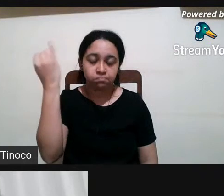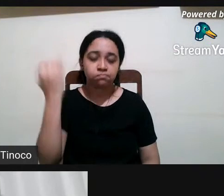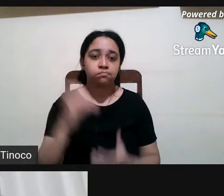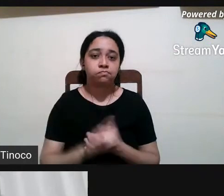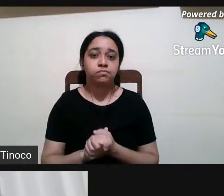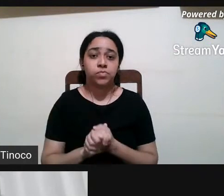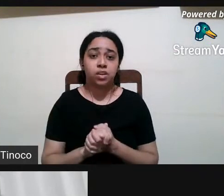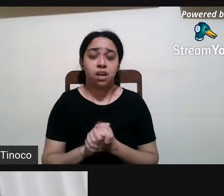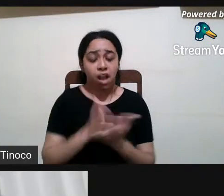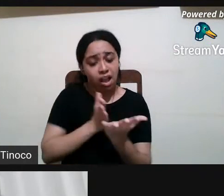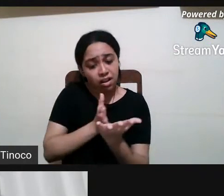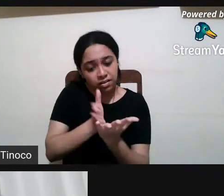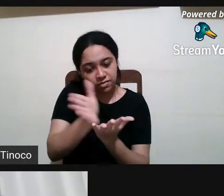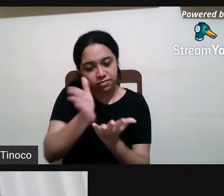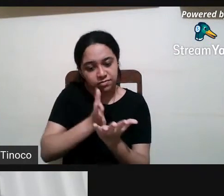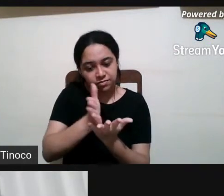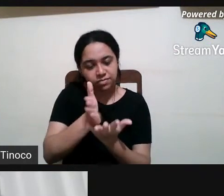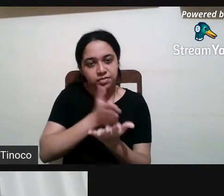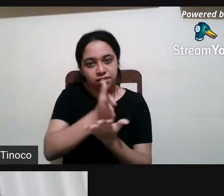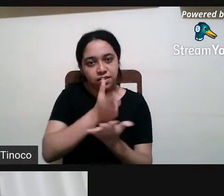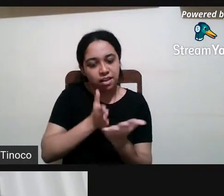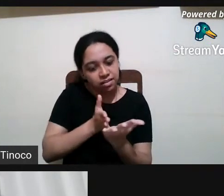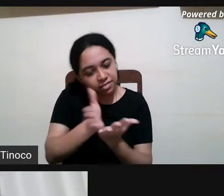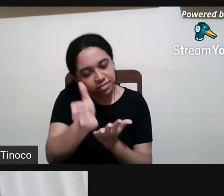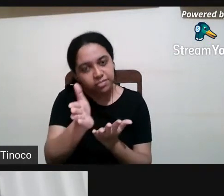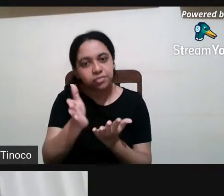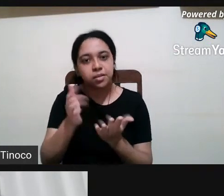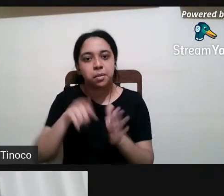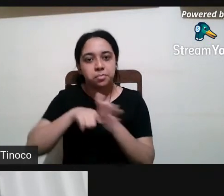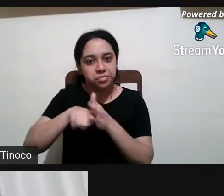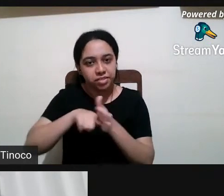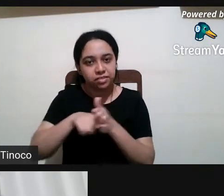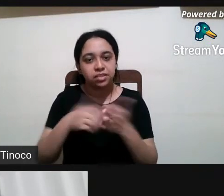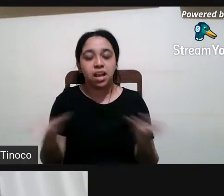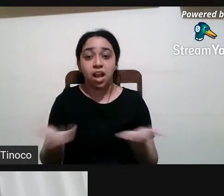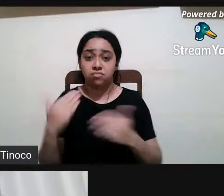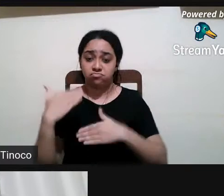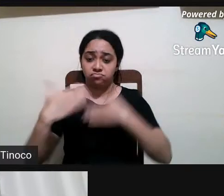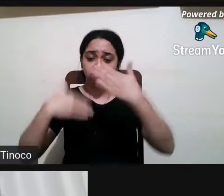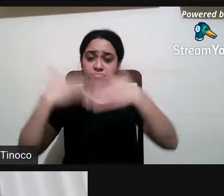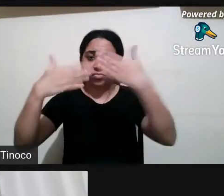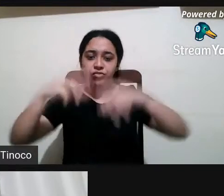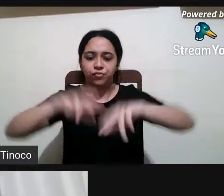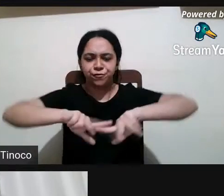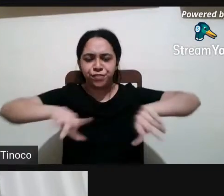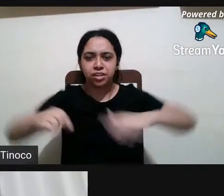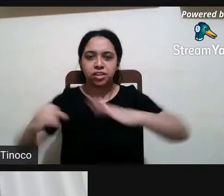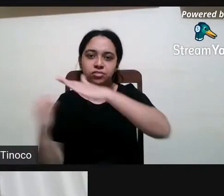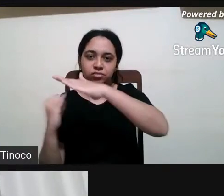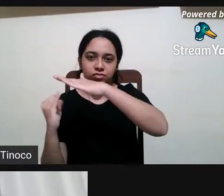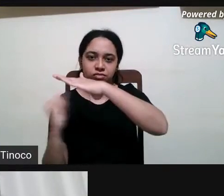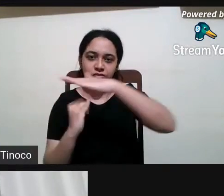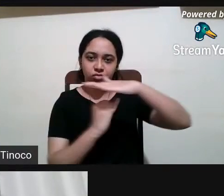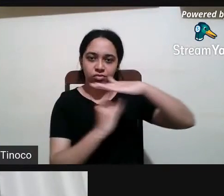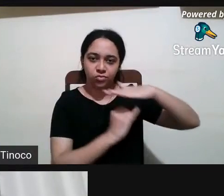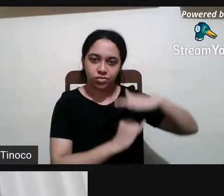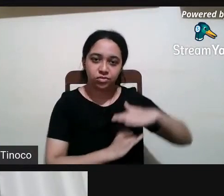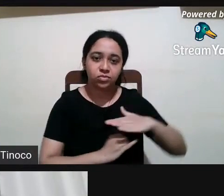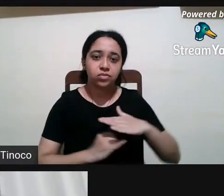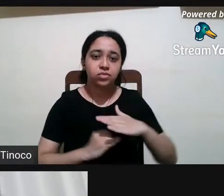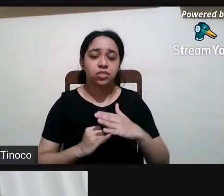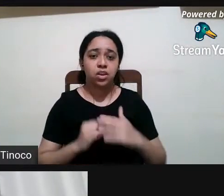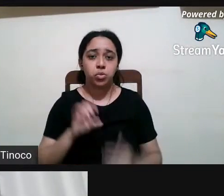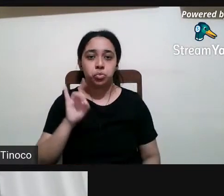de pesquisa que vem cada vez mais sendo desenvolvida em diferentes instituições, porque esse não